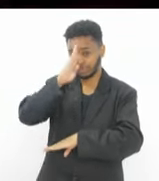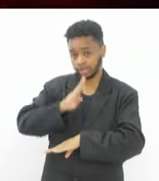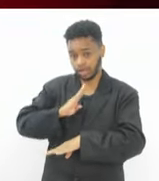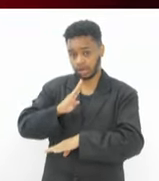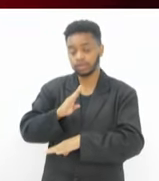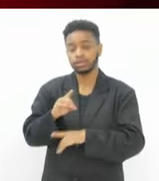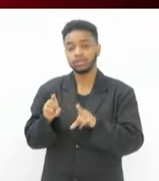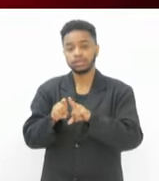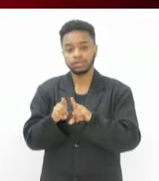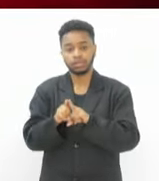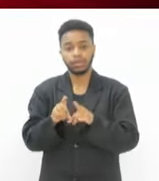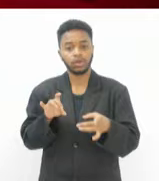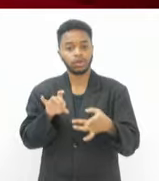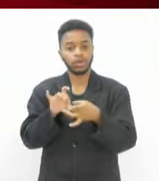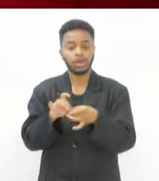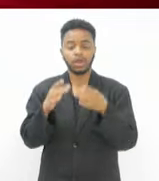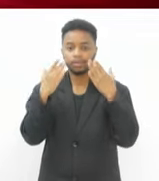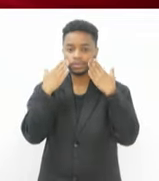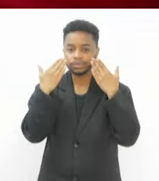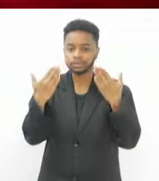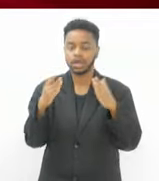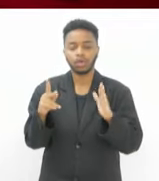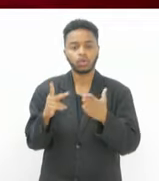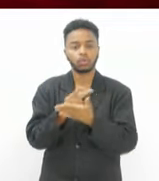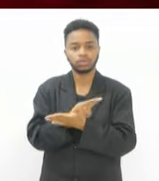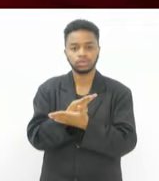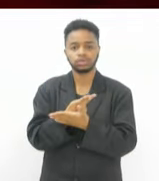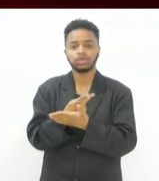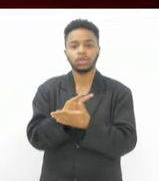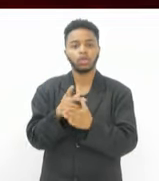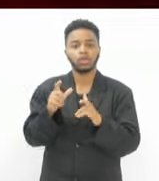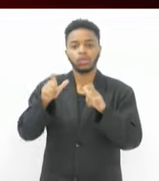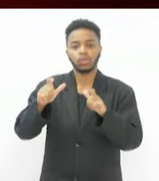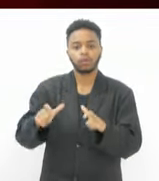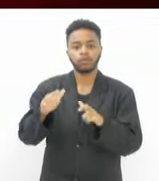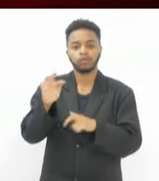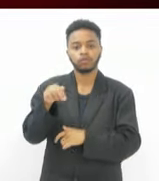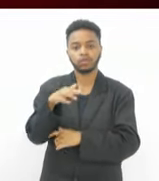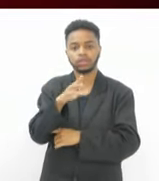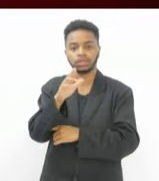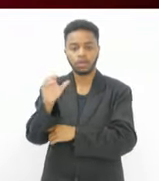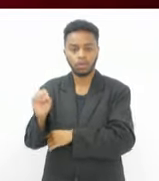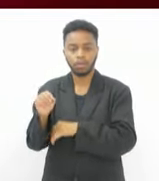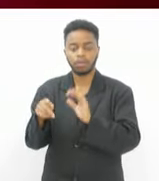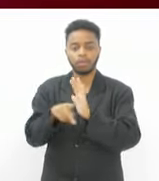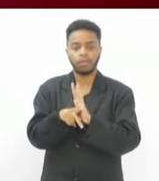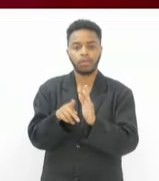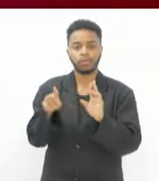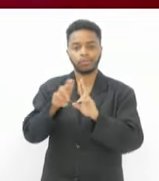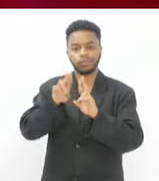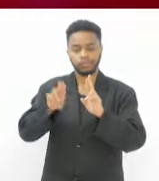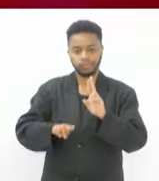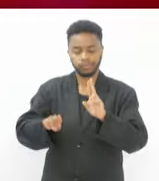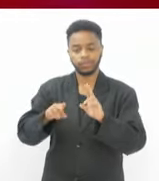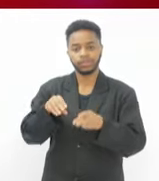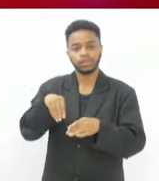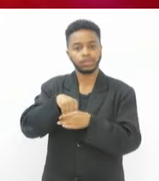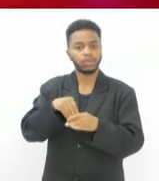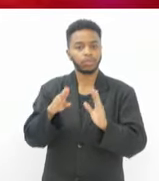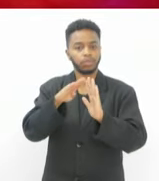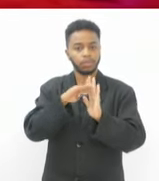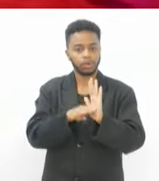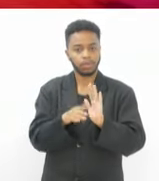desmontagem crítica de Ouroboros acontece no Auditório SEMA, no Campus Fundão da Universidade Federal do Rio de Janeiro, dentro do programa